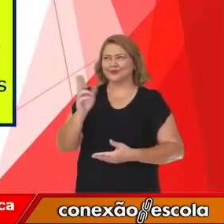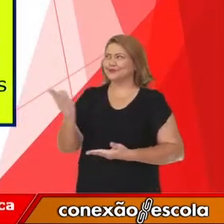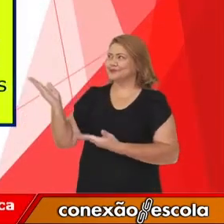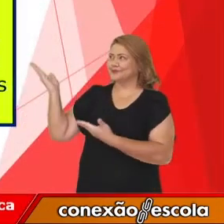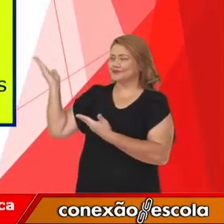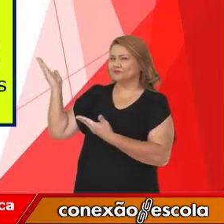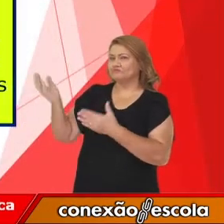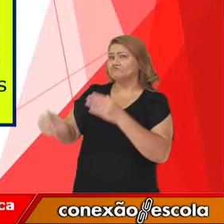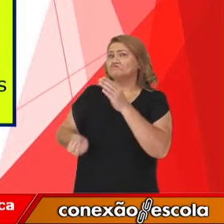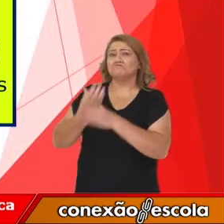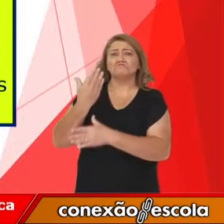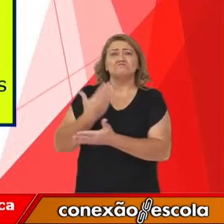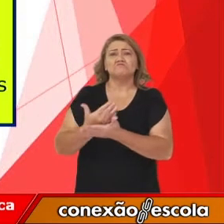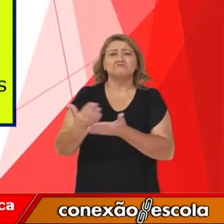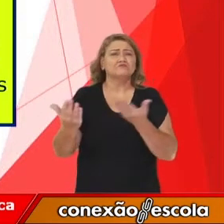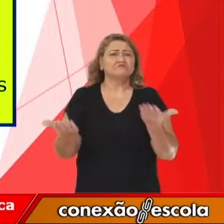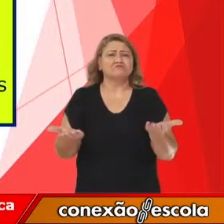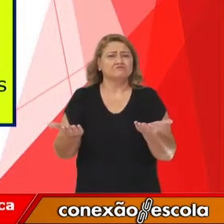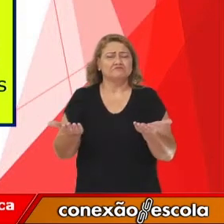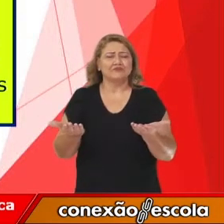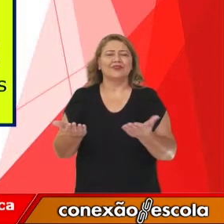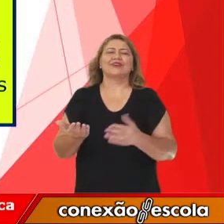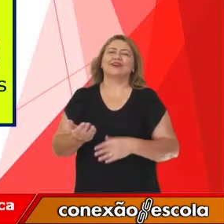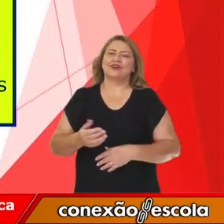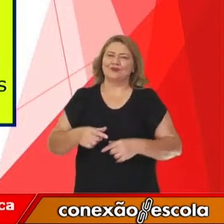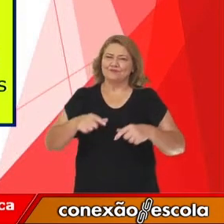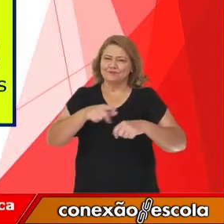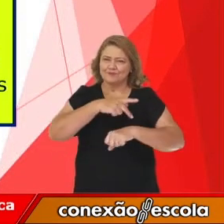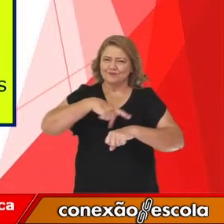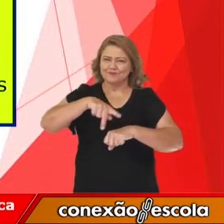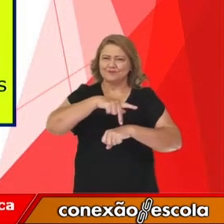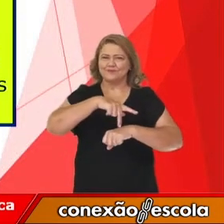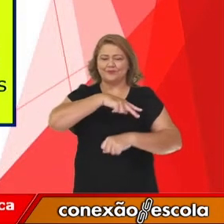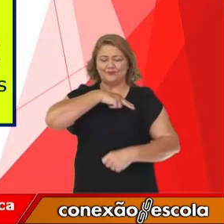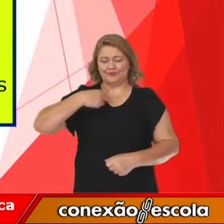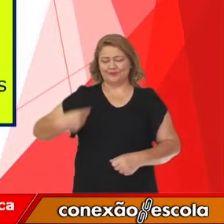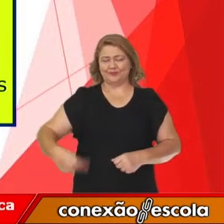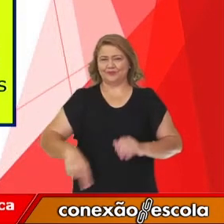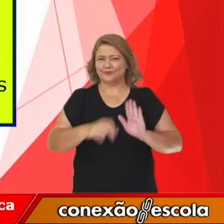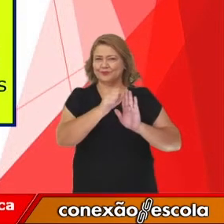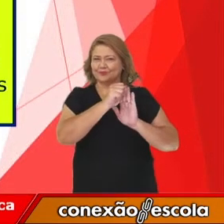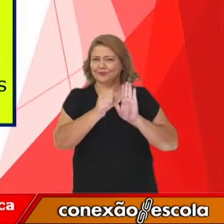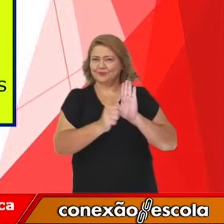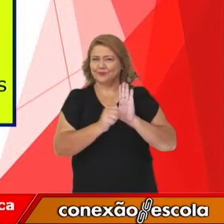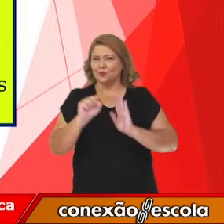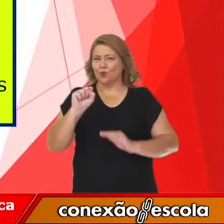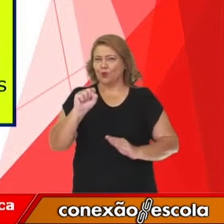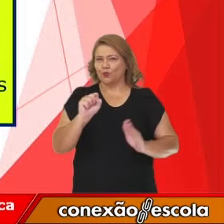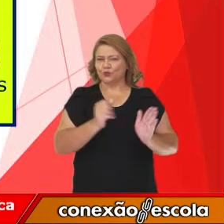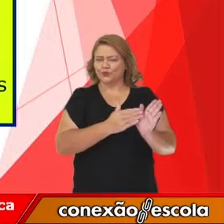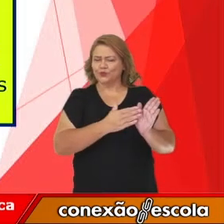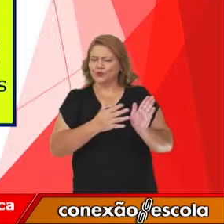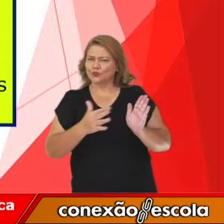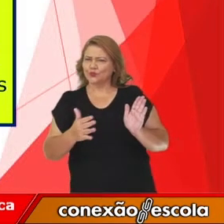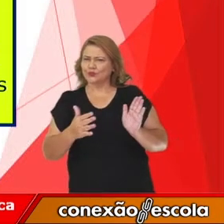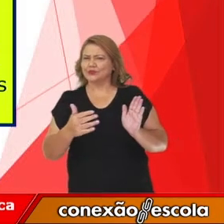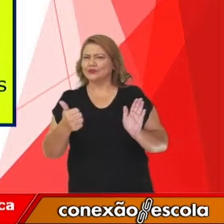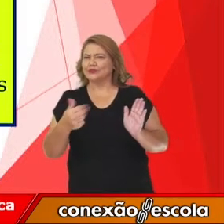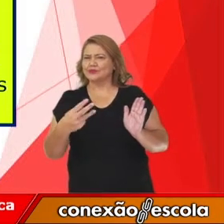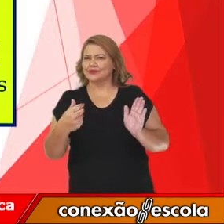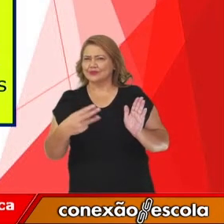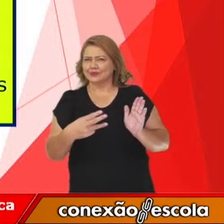o Taiti One surgiu na China entre os séculos 8 e 13